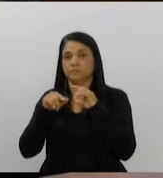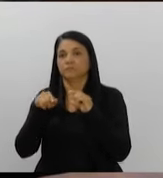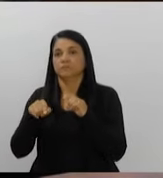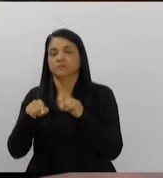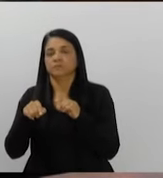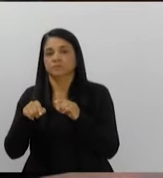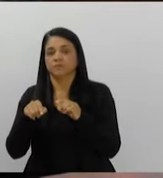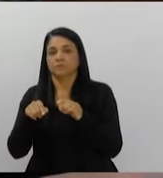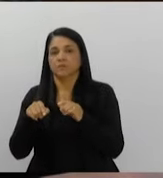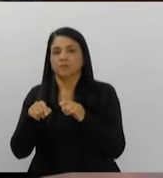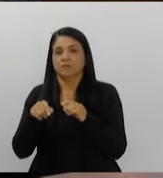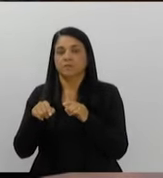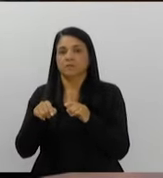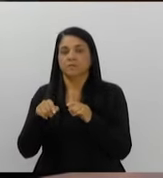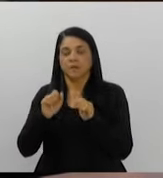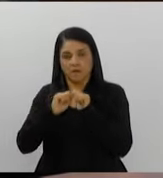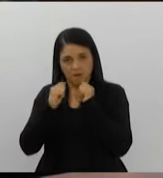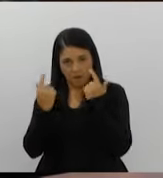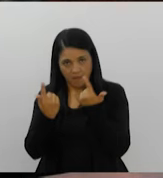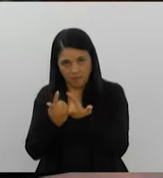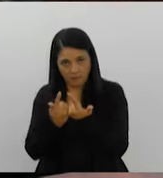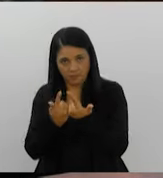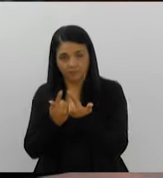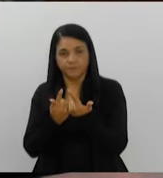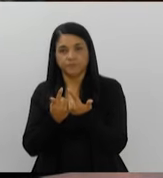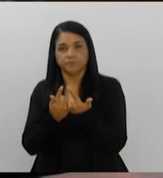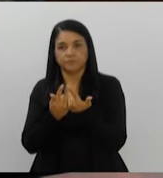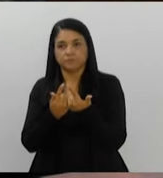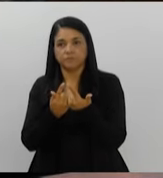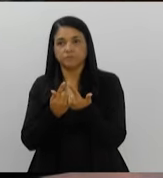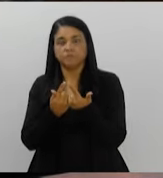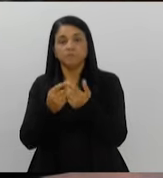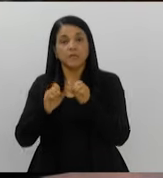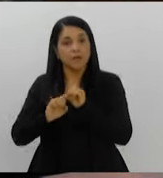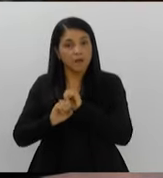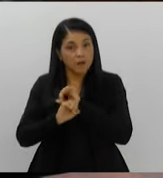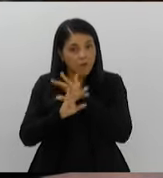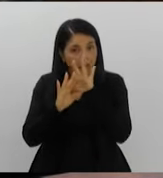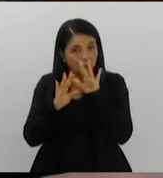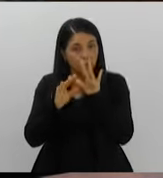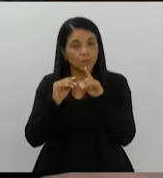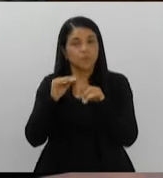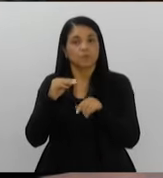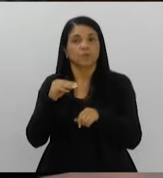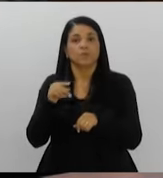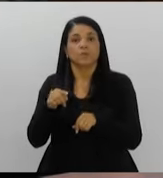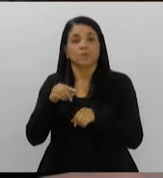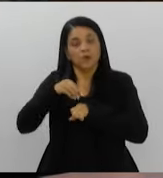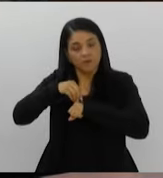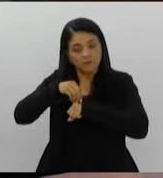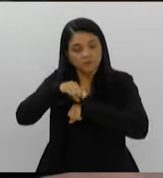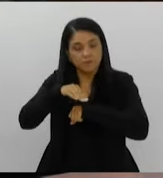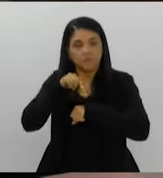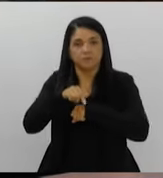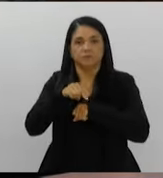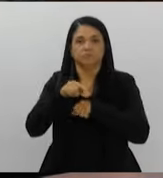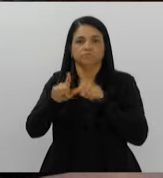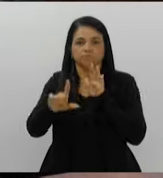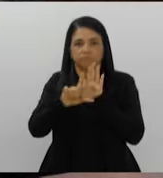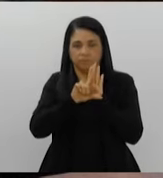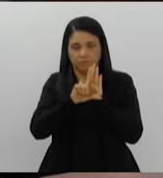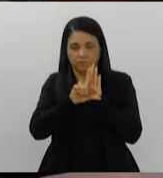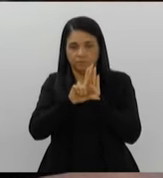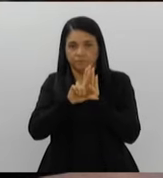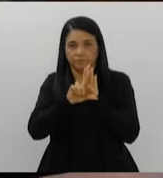para essa Assembleia Legislativa, e aí para deixar claro o motivo de uma indicação legislativa.